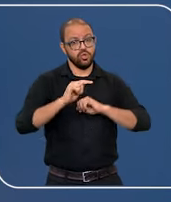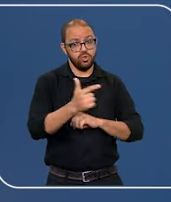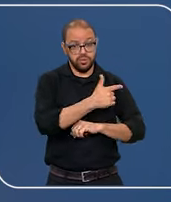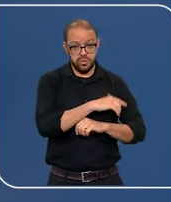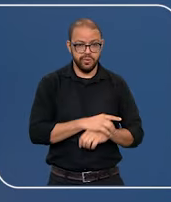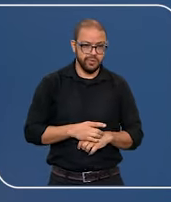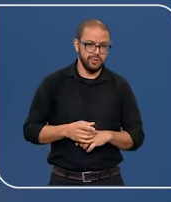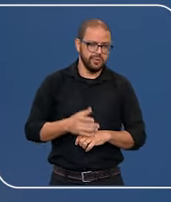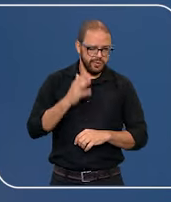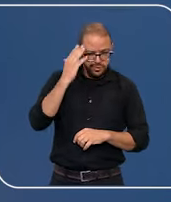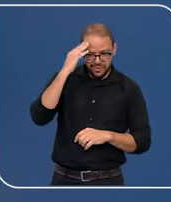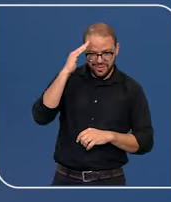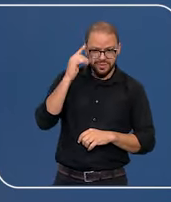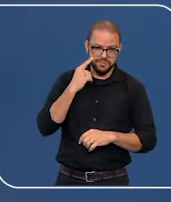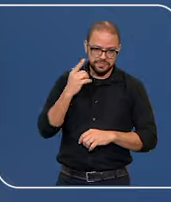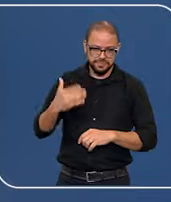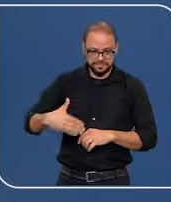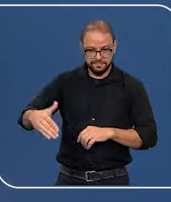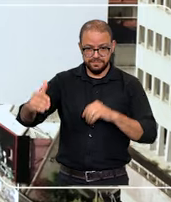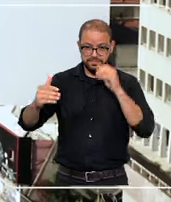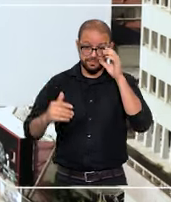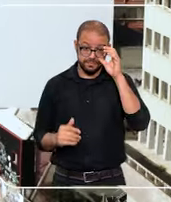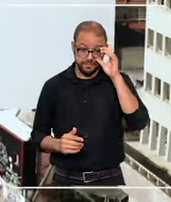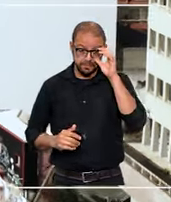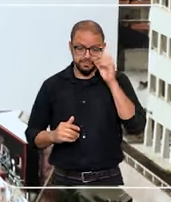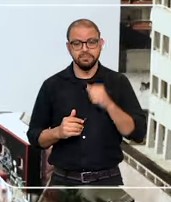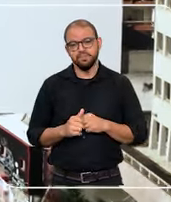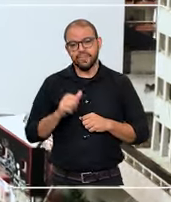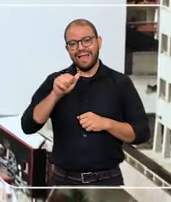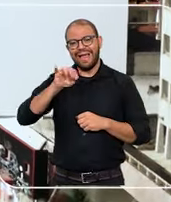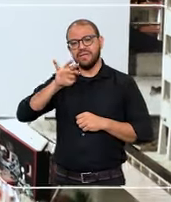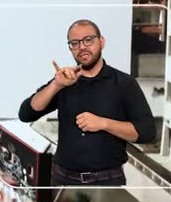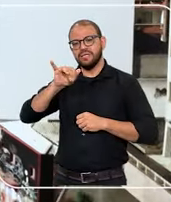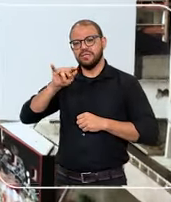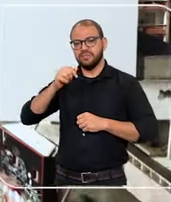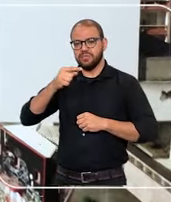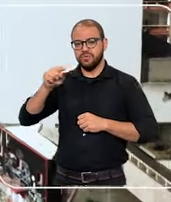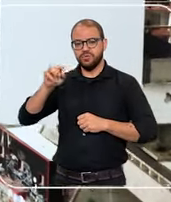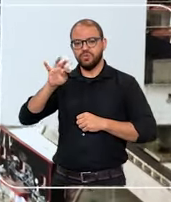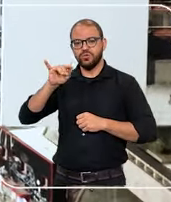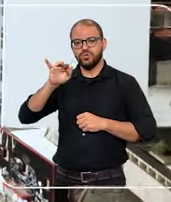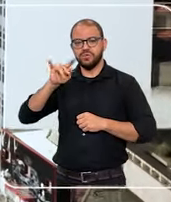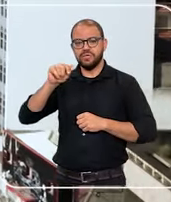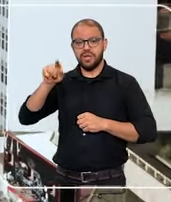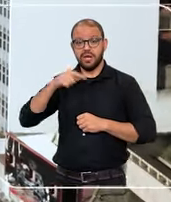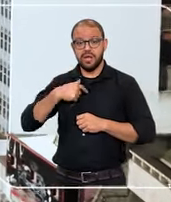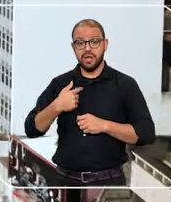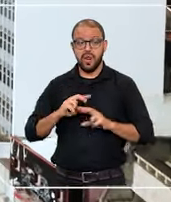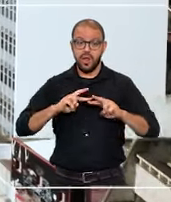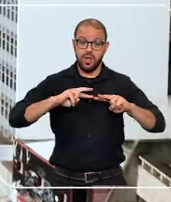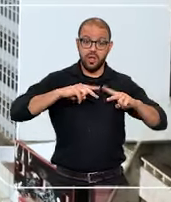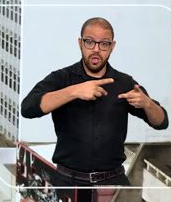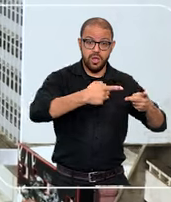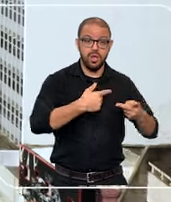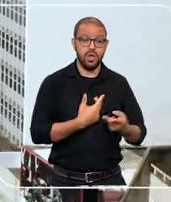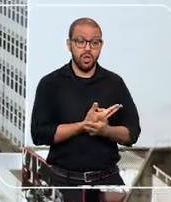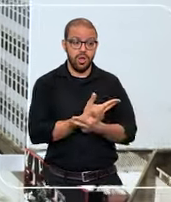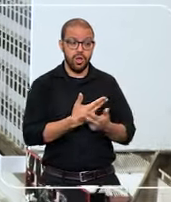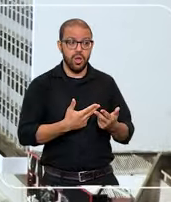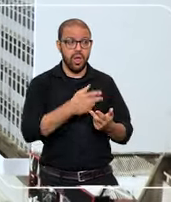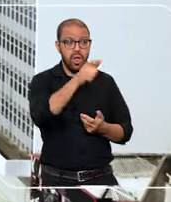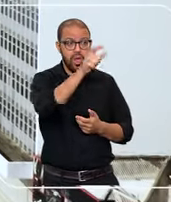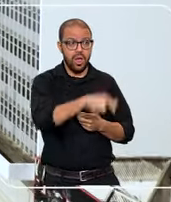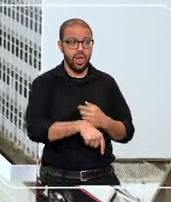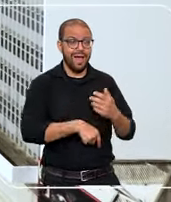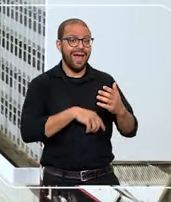ou mediação. Entenda. A alienação fiduciária é uma forma de garantia em que o devedor transfere a